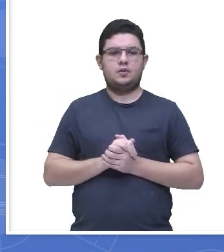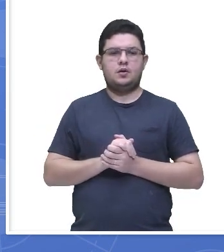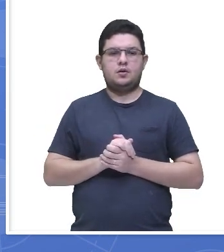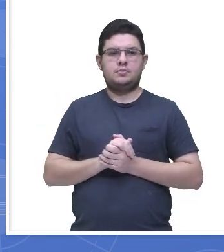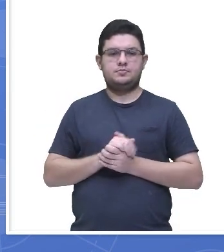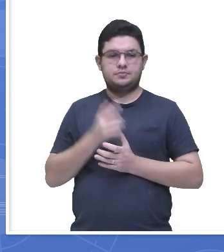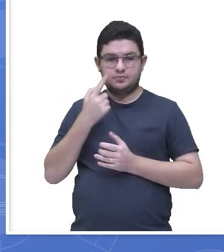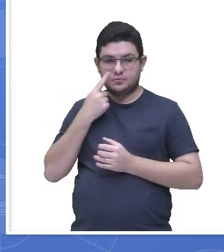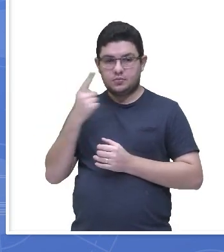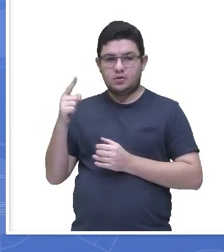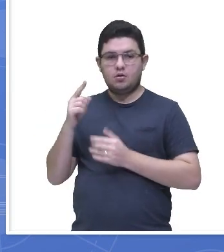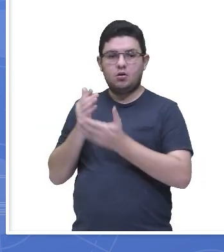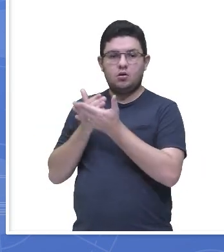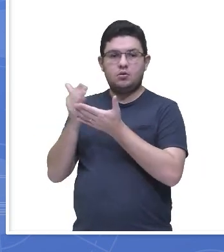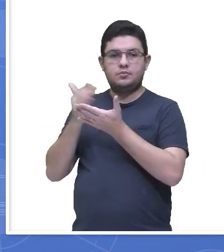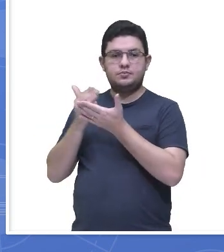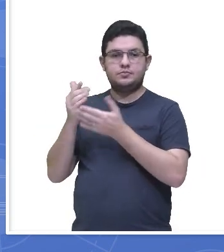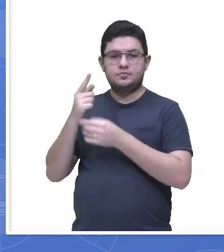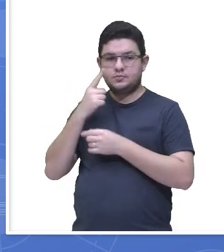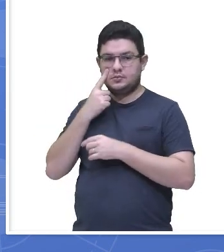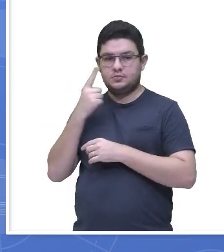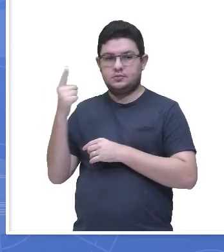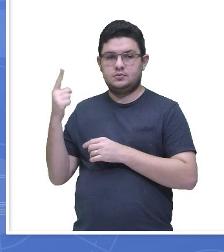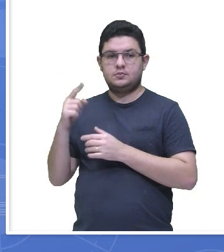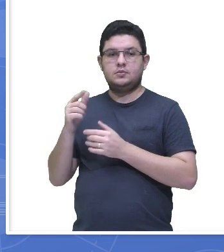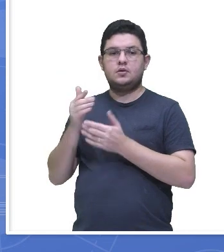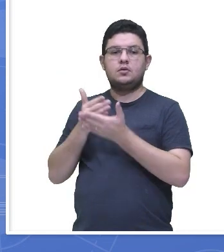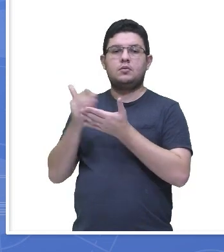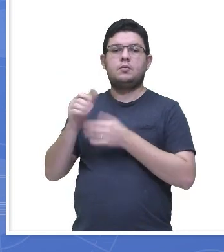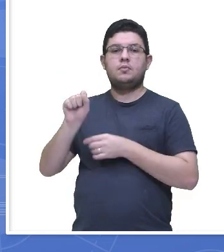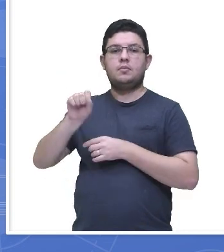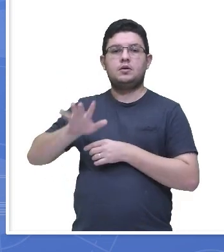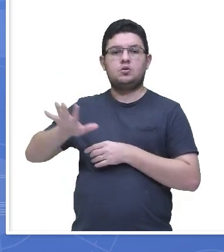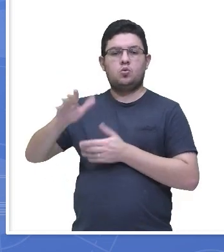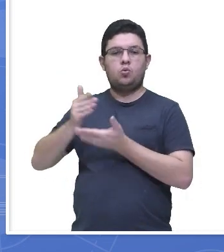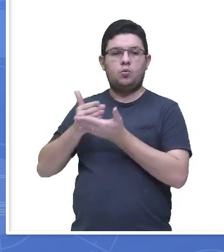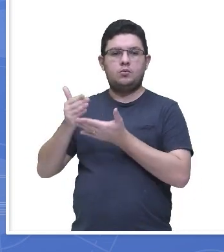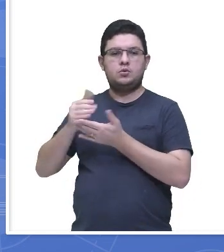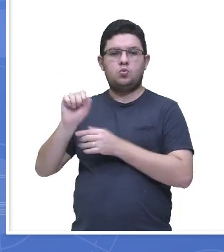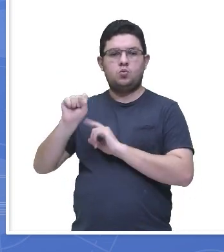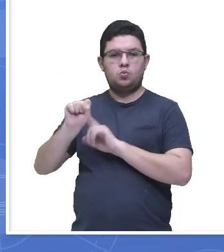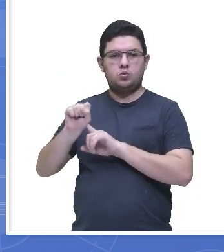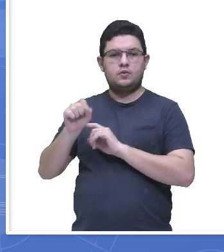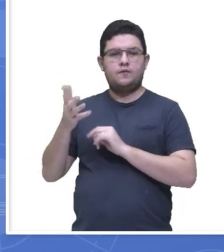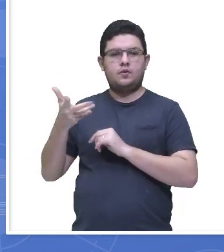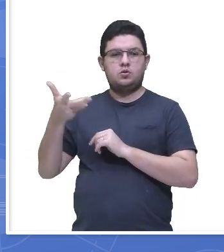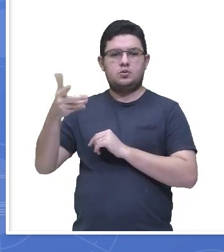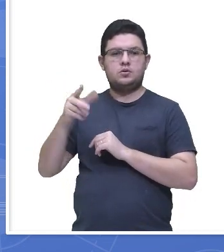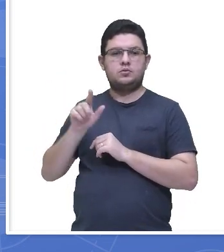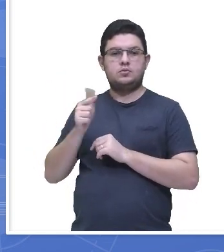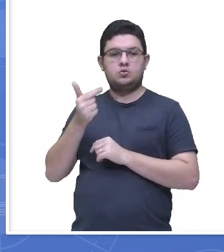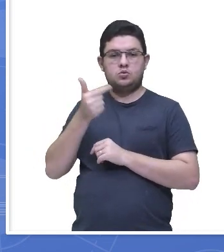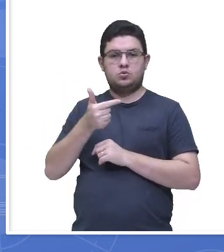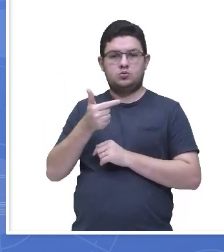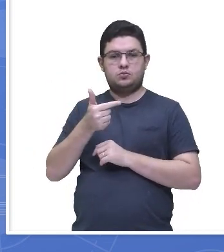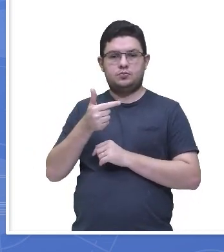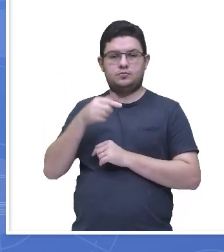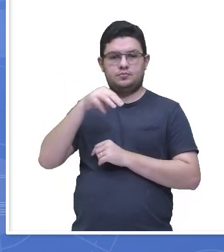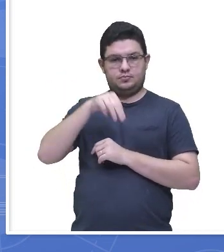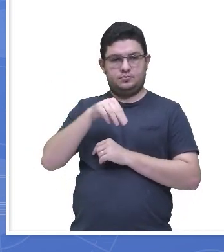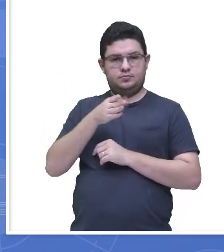ó, na resposta. Espaço inicial 8 e velocidade 2 metros por segundo. A função horária